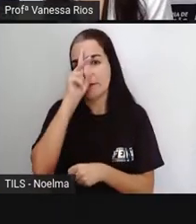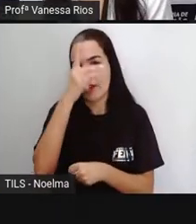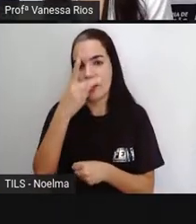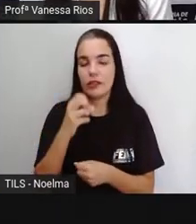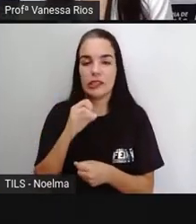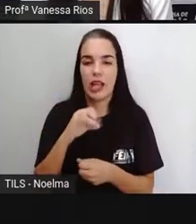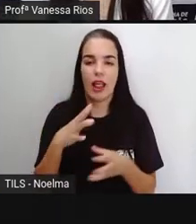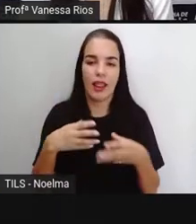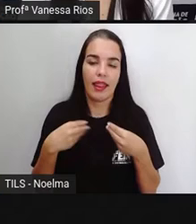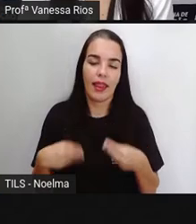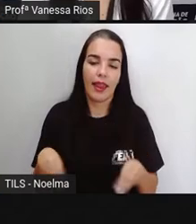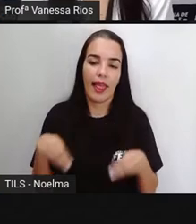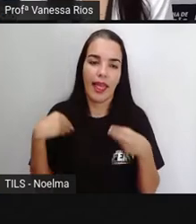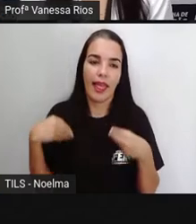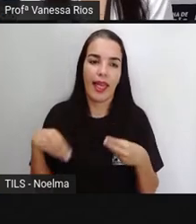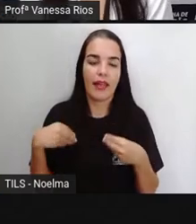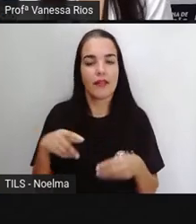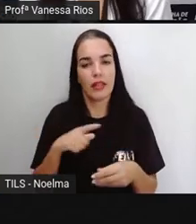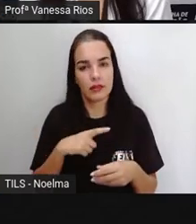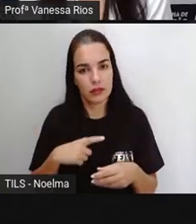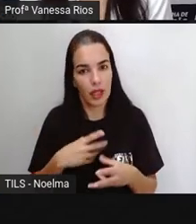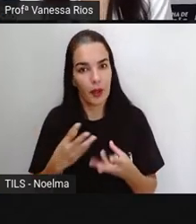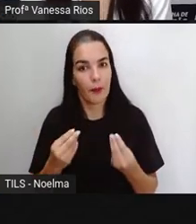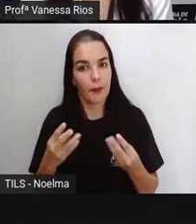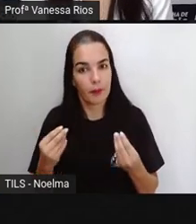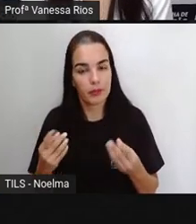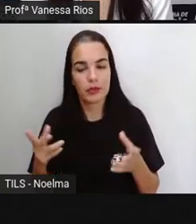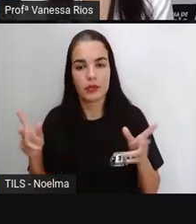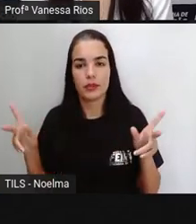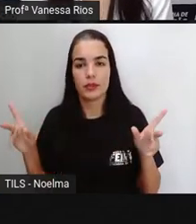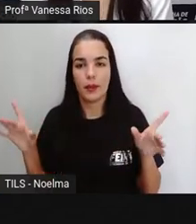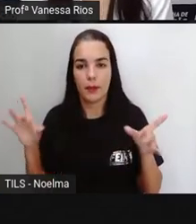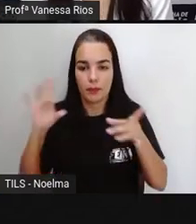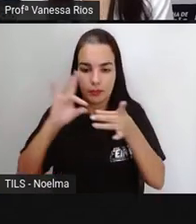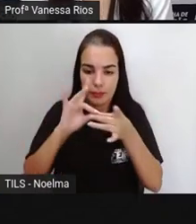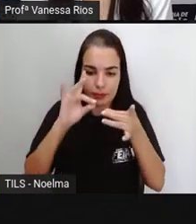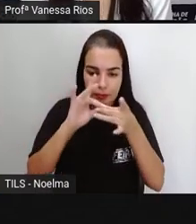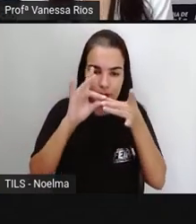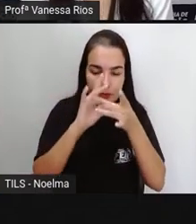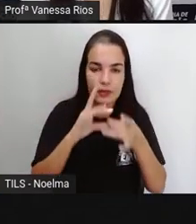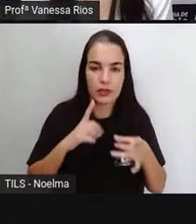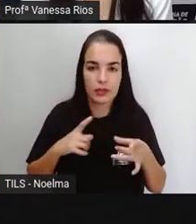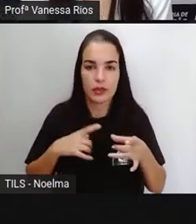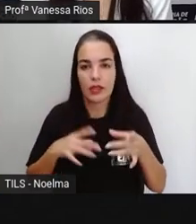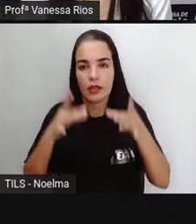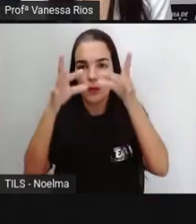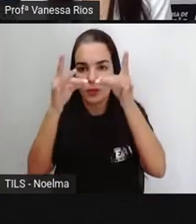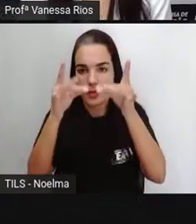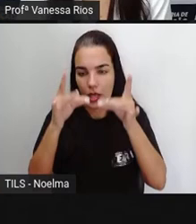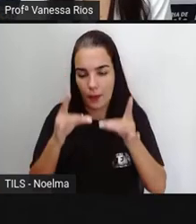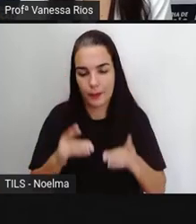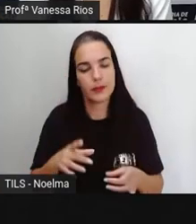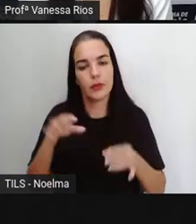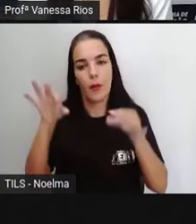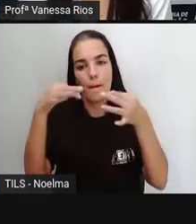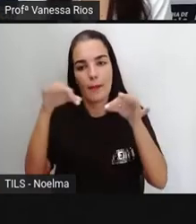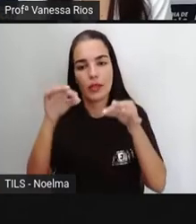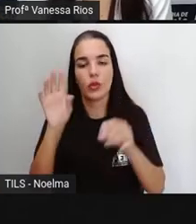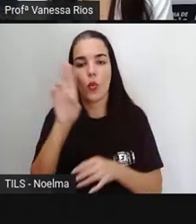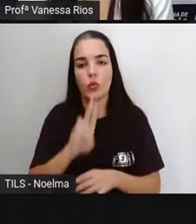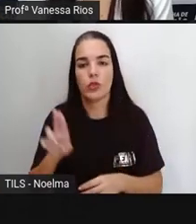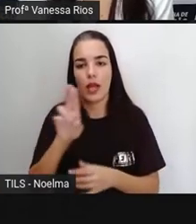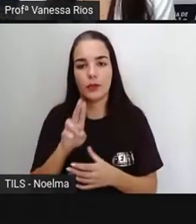de ser leve. Então, existem várias propriedades que permitem aos plásticos serem utilizados em diversos